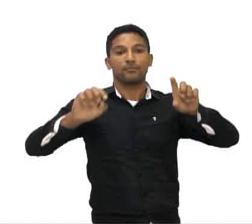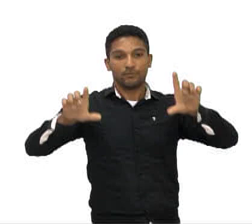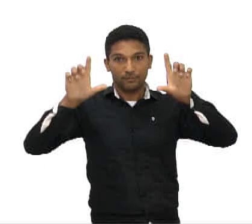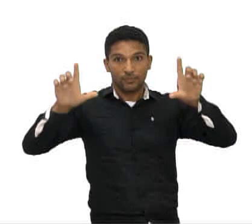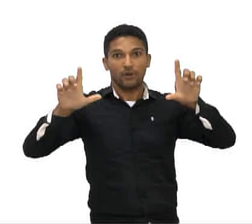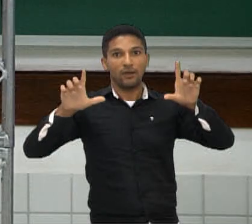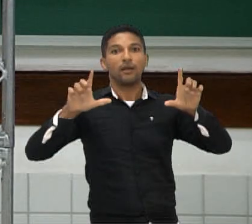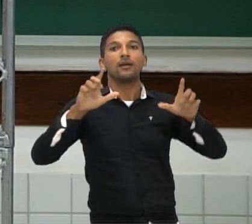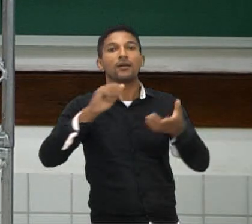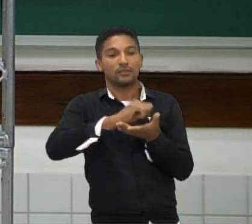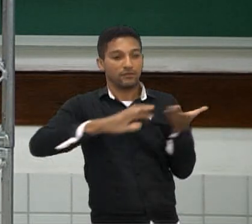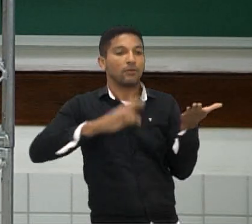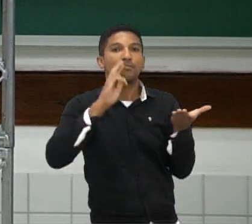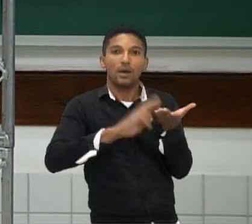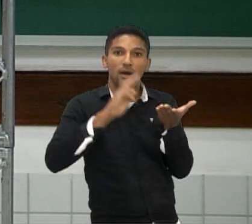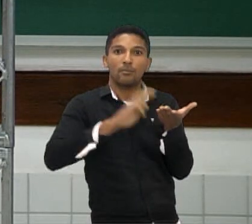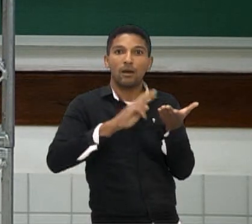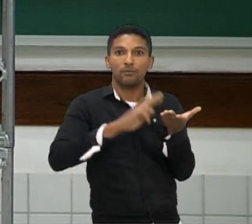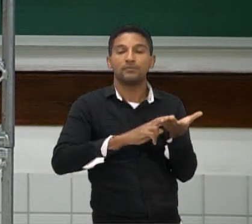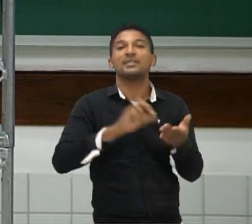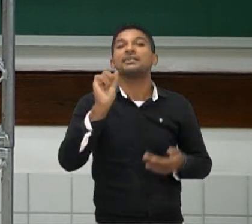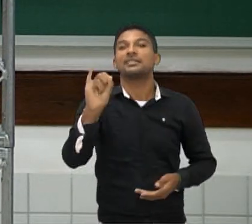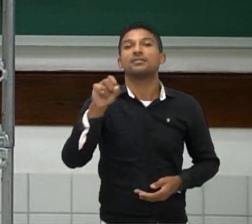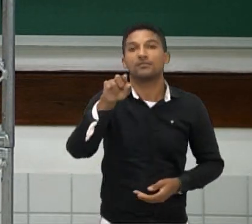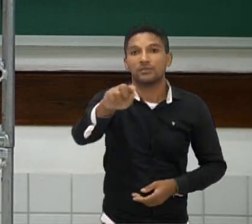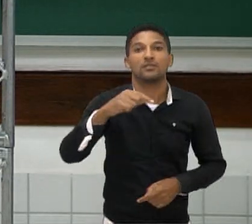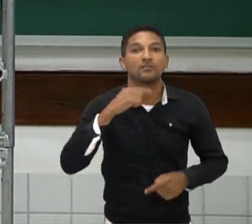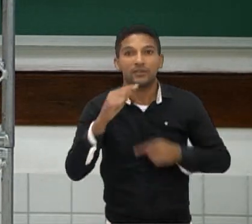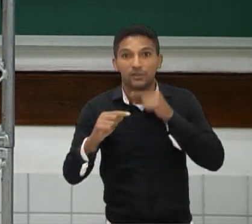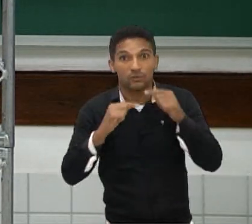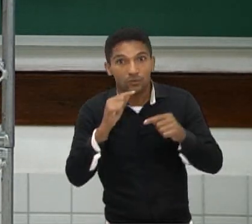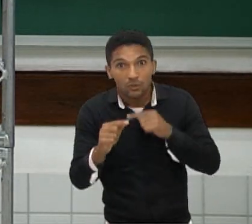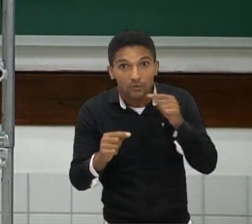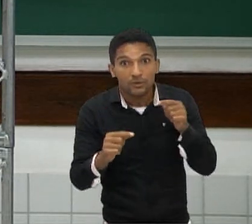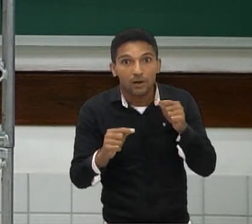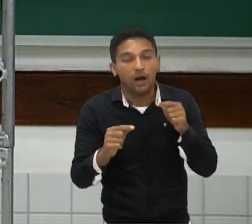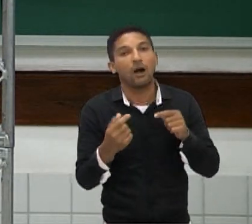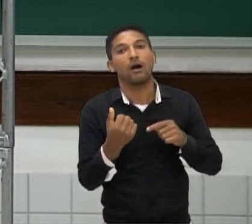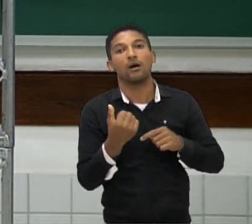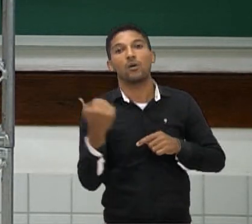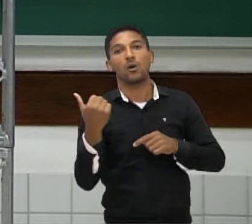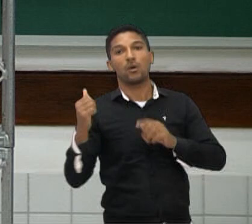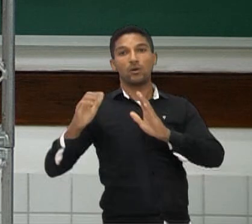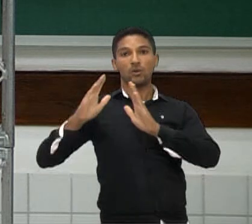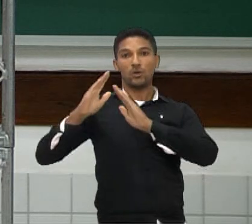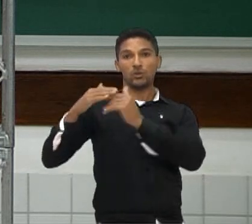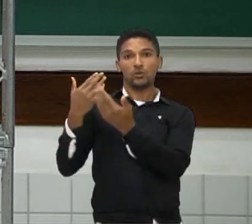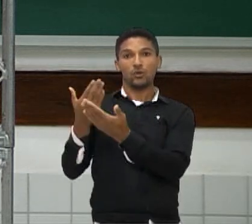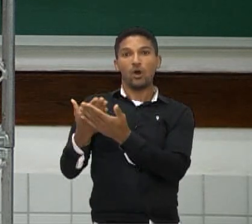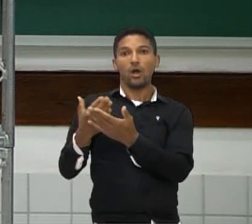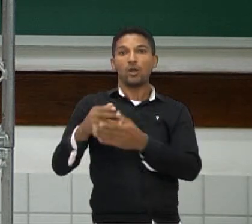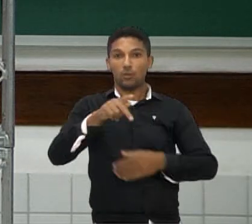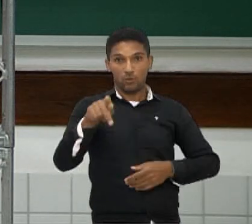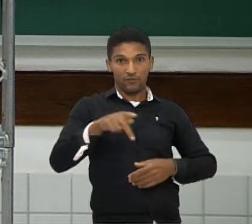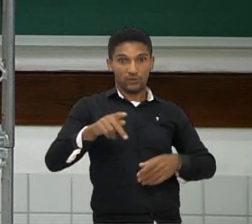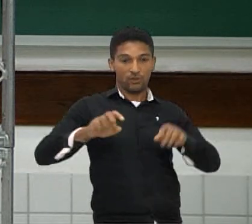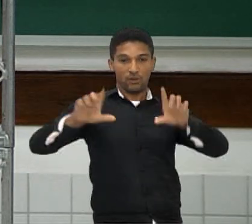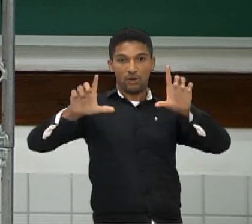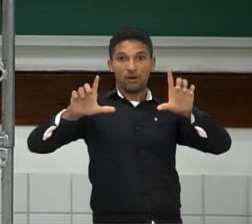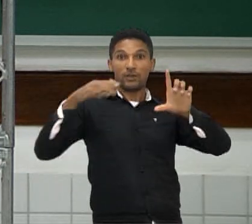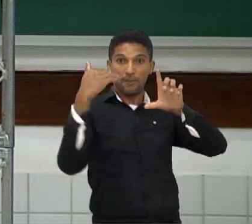alguma dúvida, converse com o professor lá no mural do Class. Não tem internet? Realize